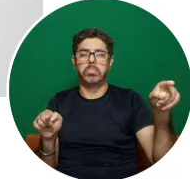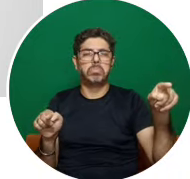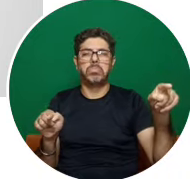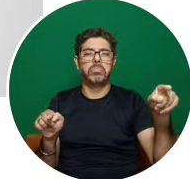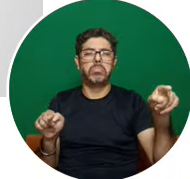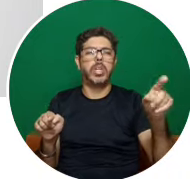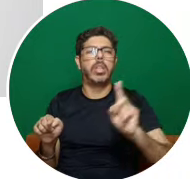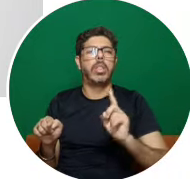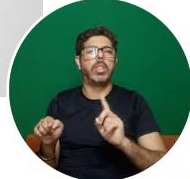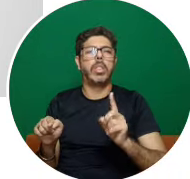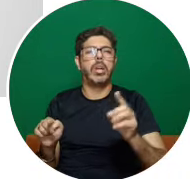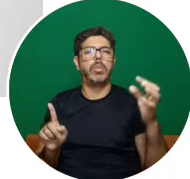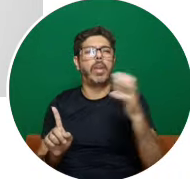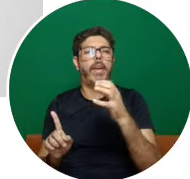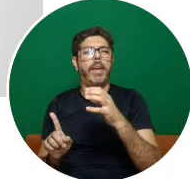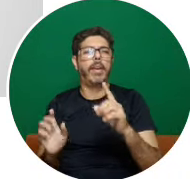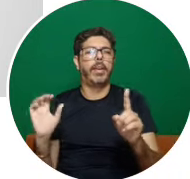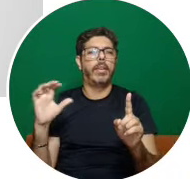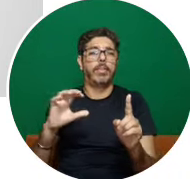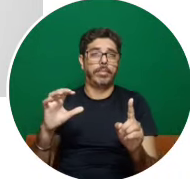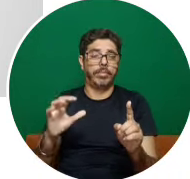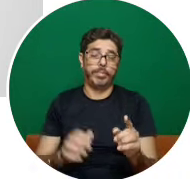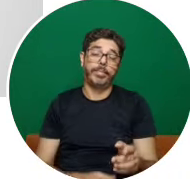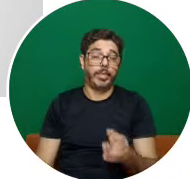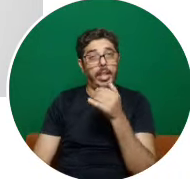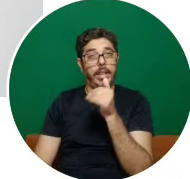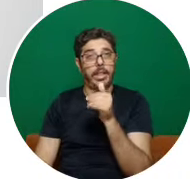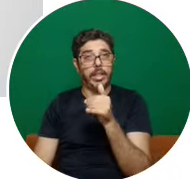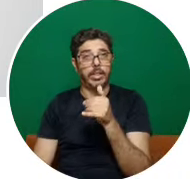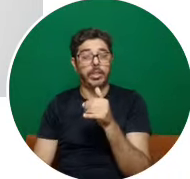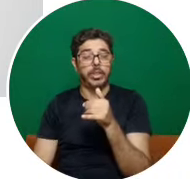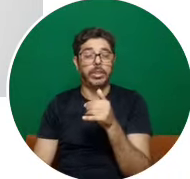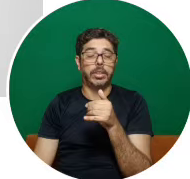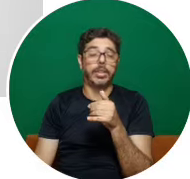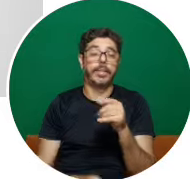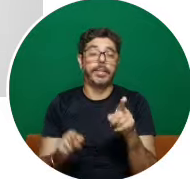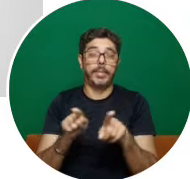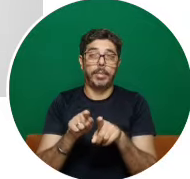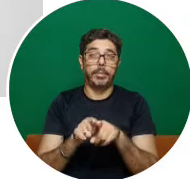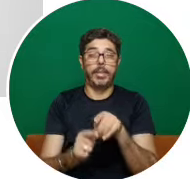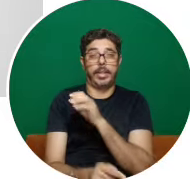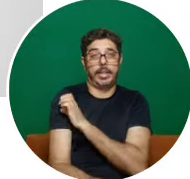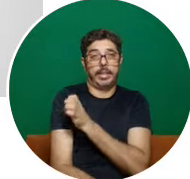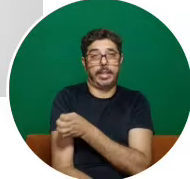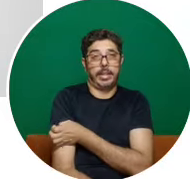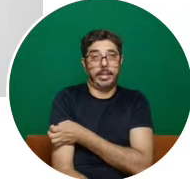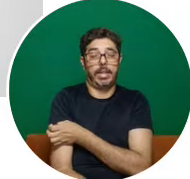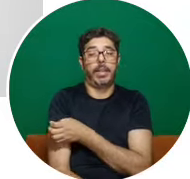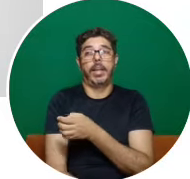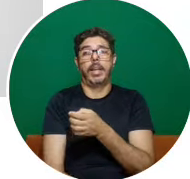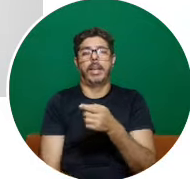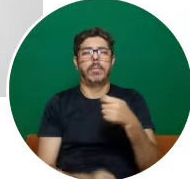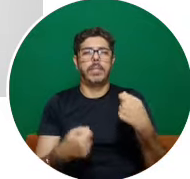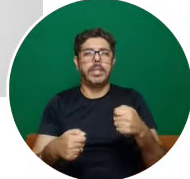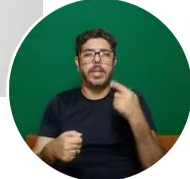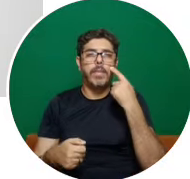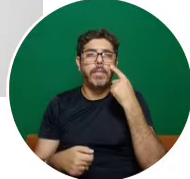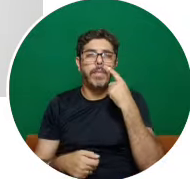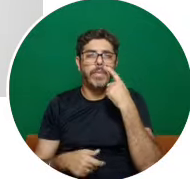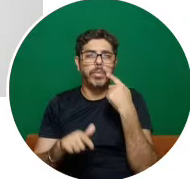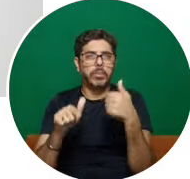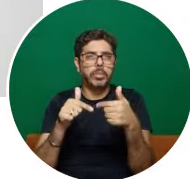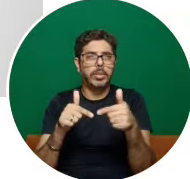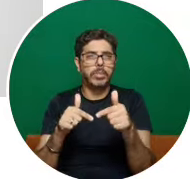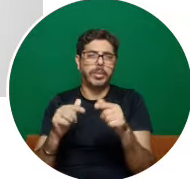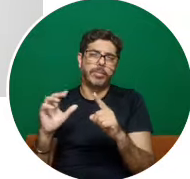carga teste estão infinitamente distantes uma da outra. Numa separação infinita, uma não vai exercer nenhum efeito sobre a outra.